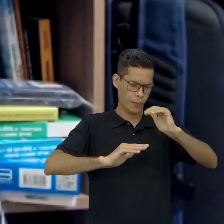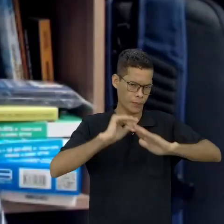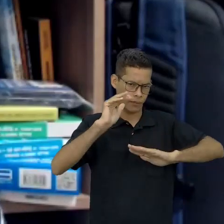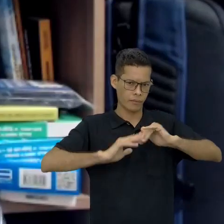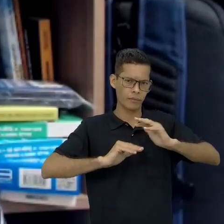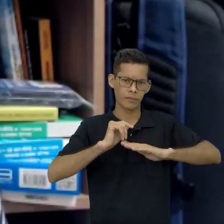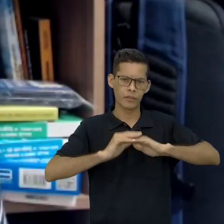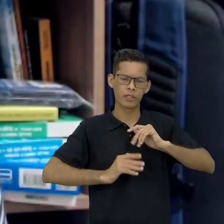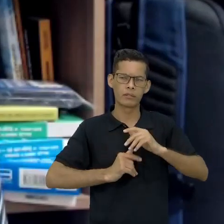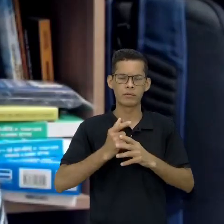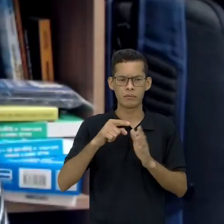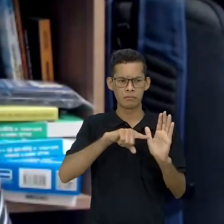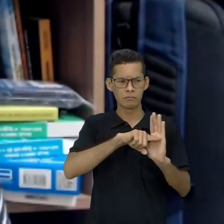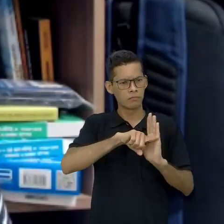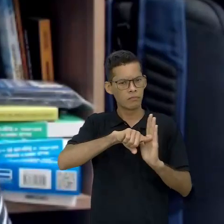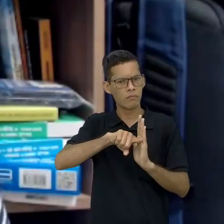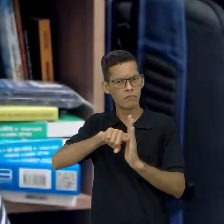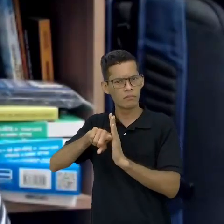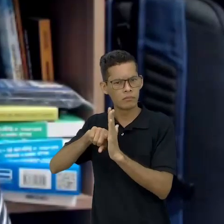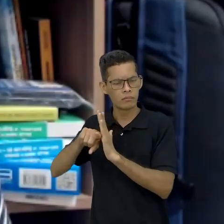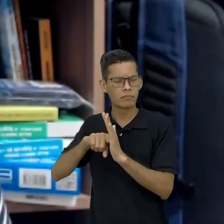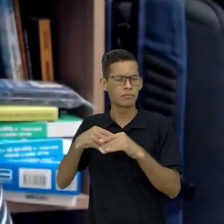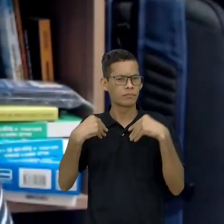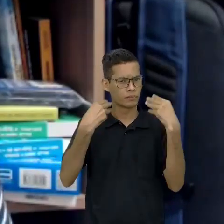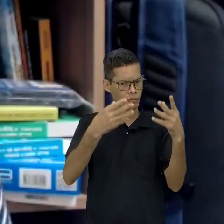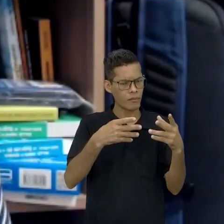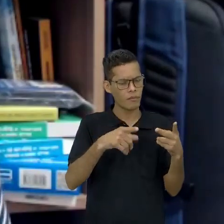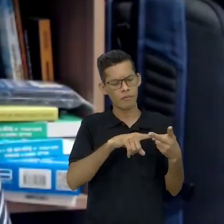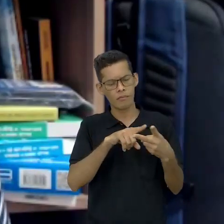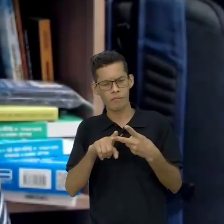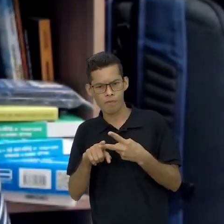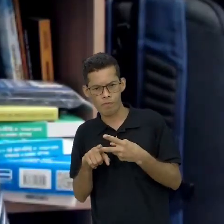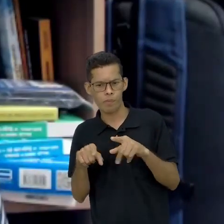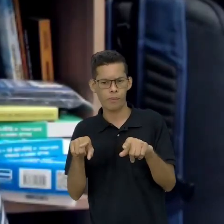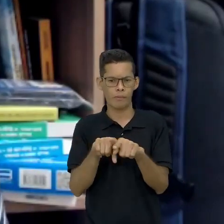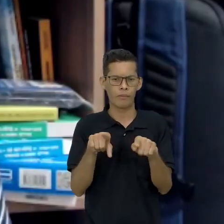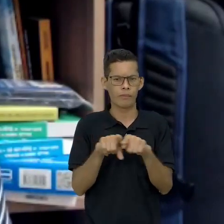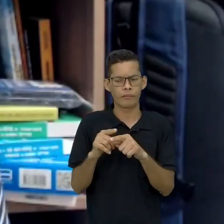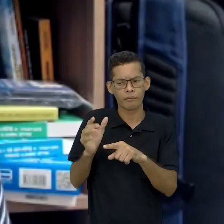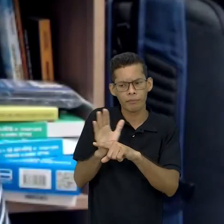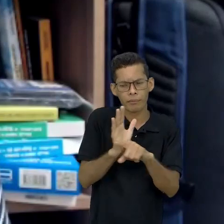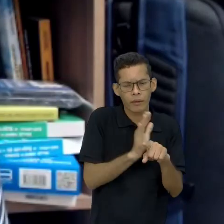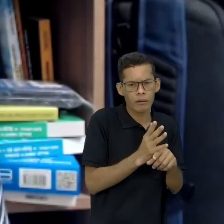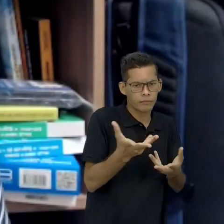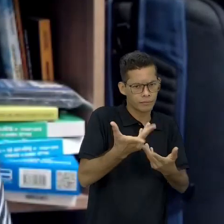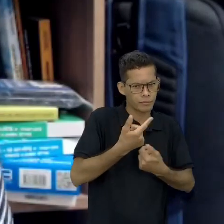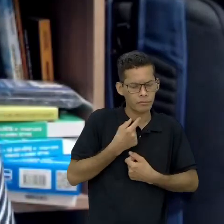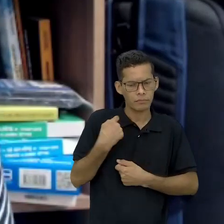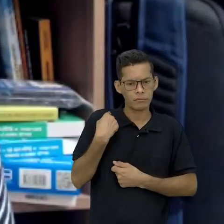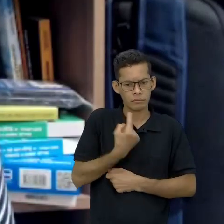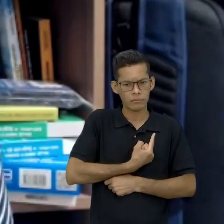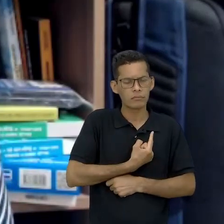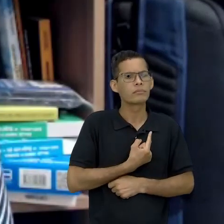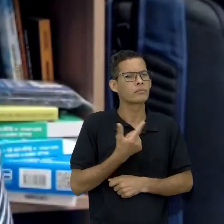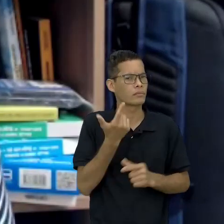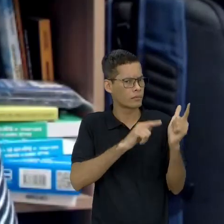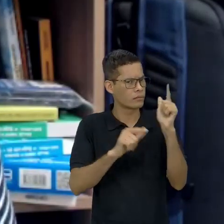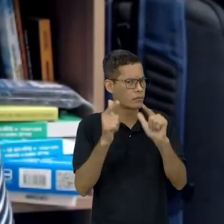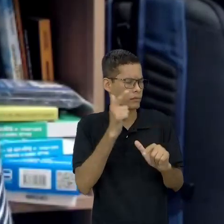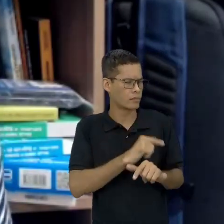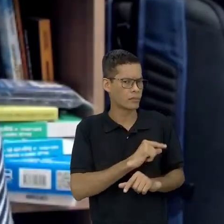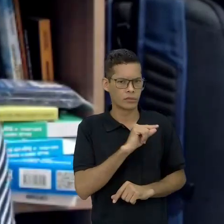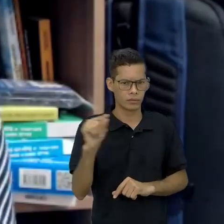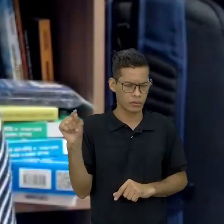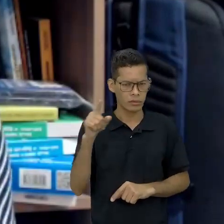habilidades, né, de pesquisa, mas também colaboração e acolhimento para que nós consigamos com